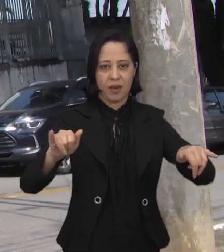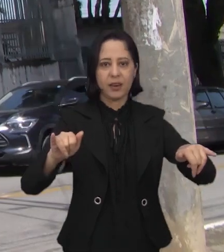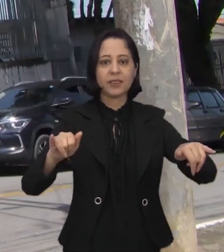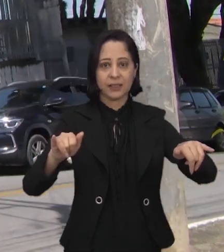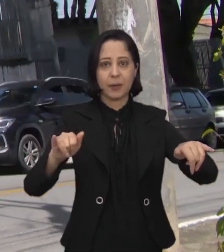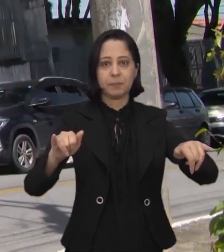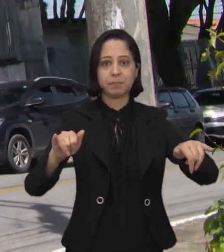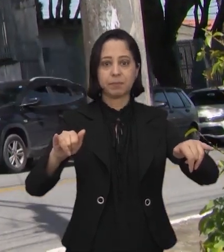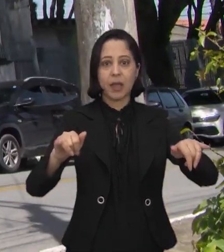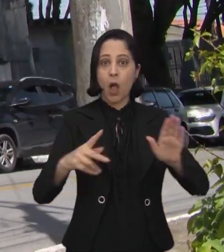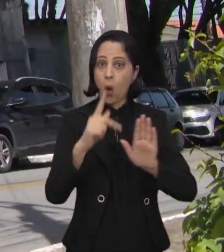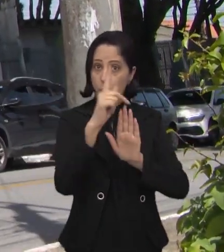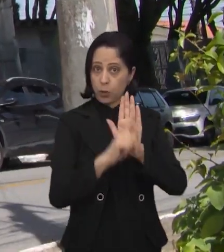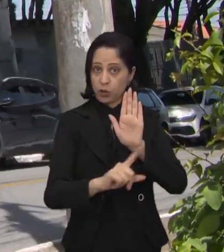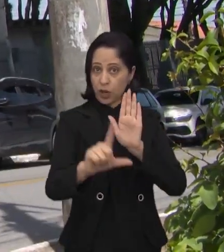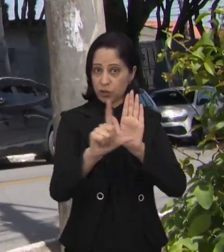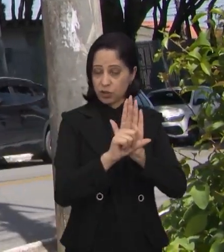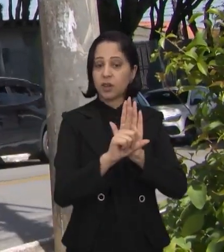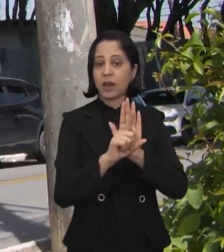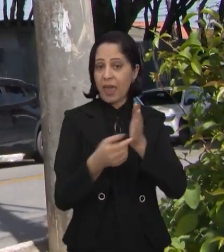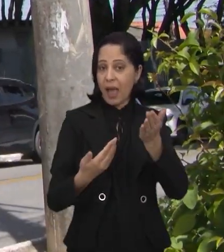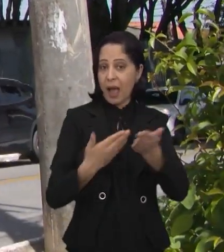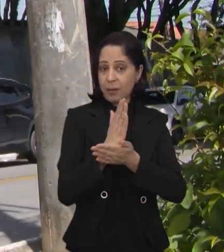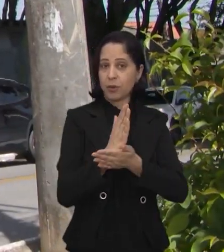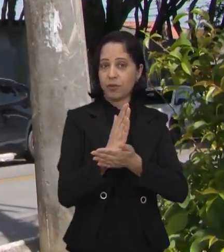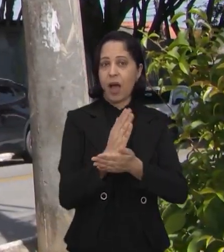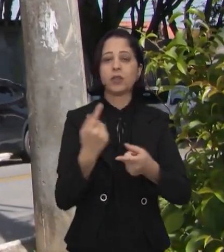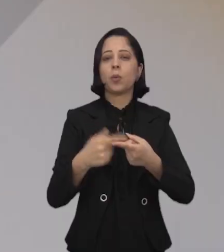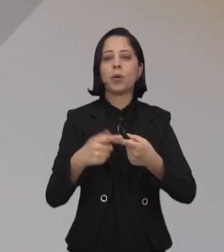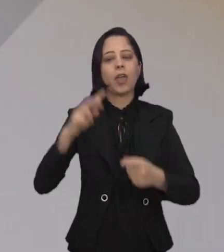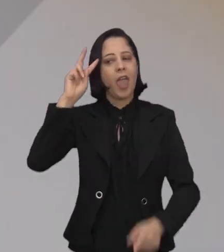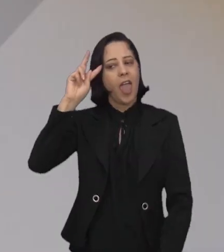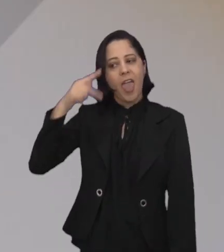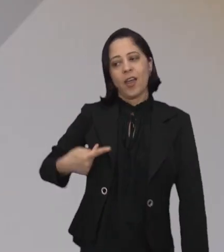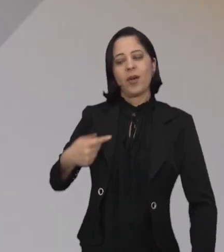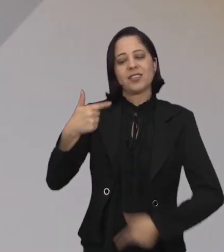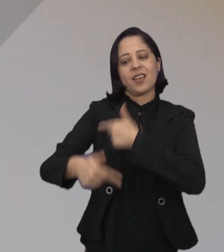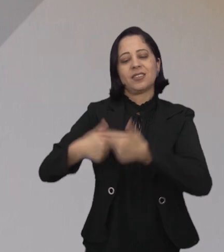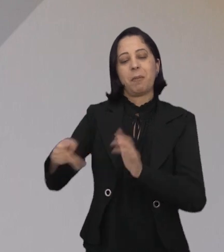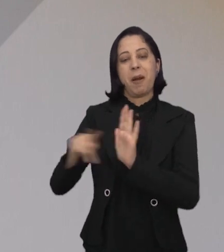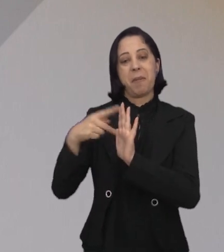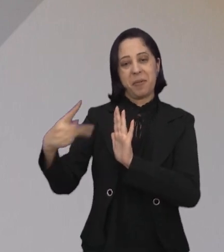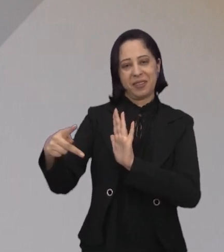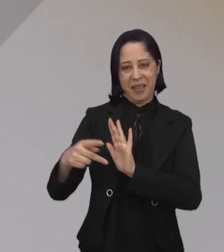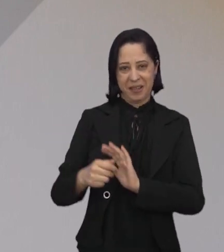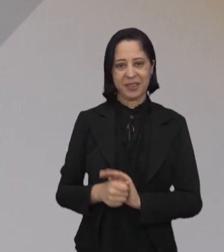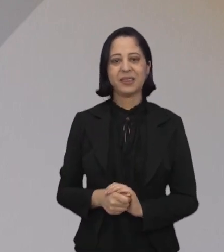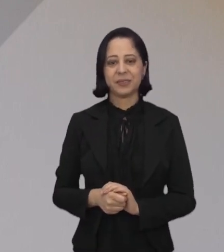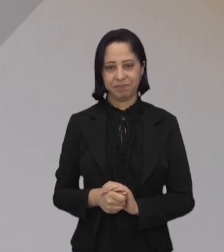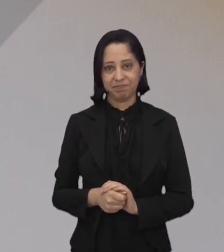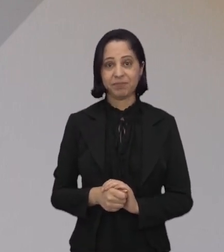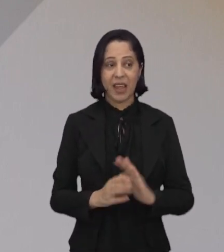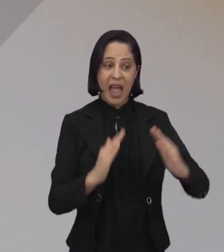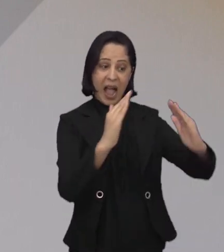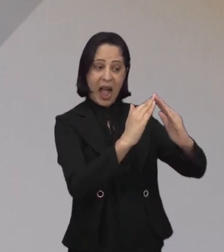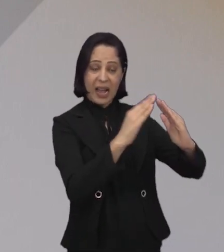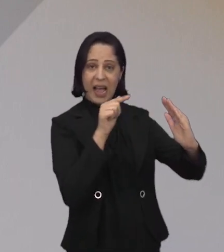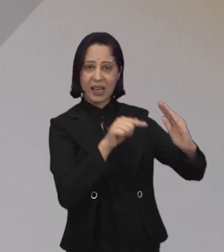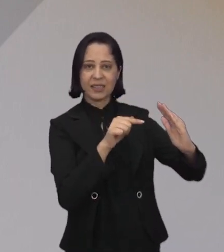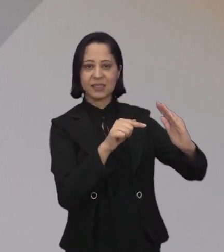de Cultura Lili Figureira, no Jardim Santo Onofre, em São José, faz jus ao nome e ajuda a